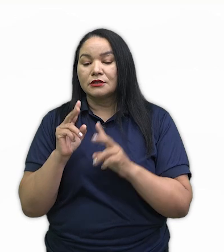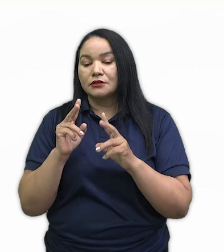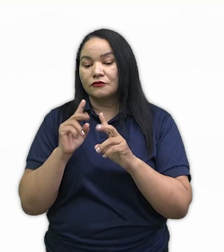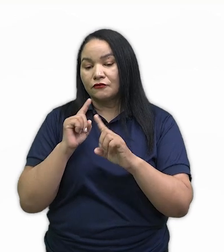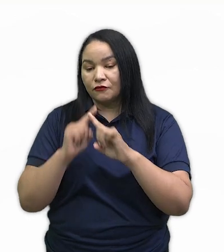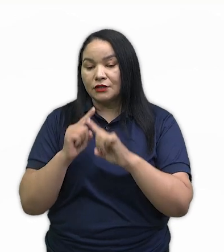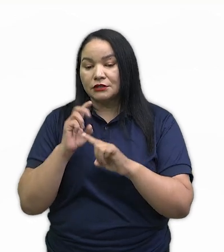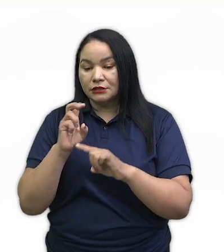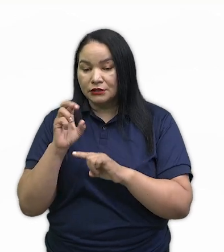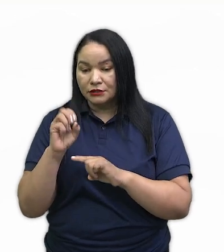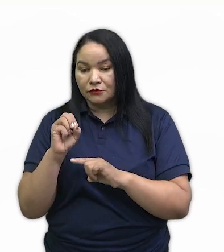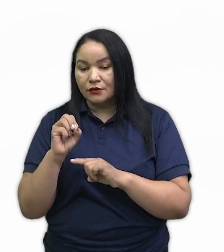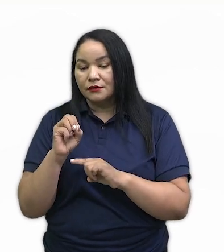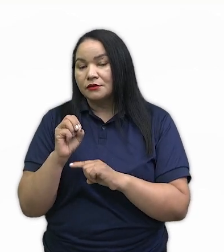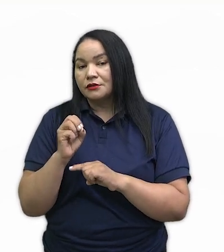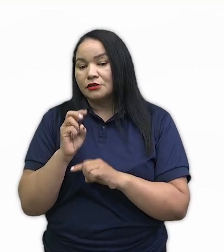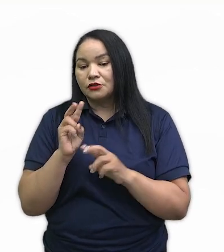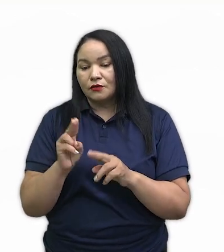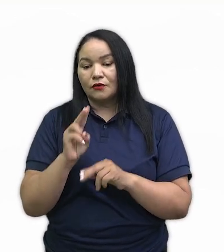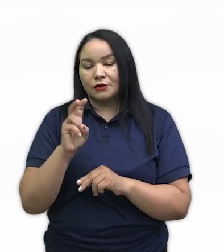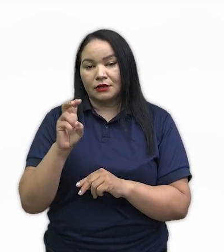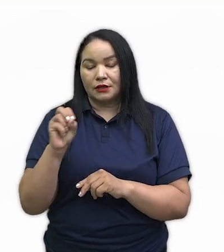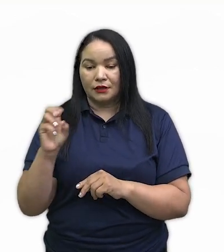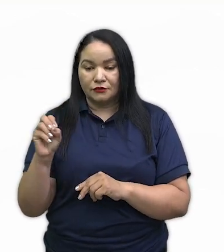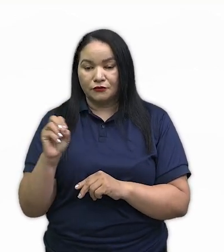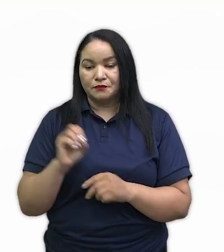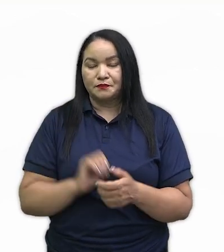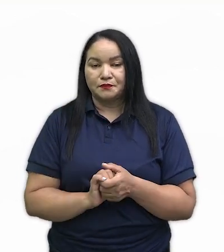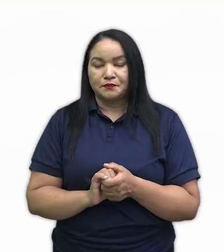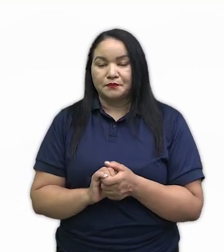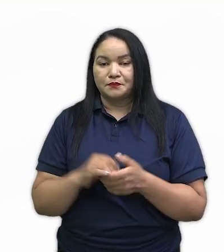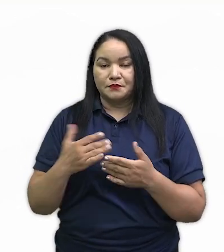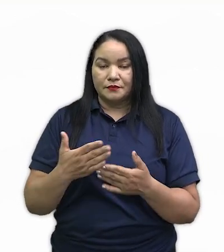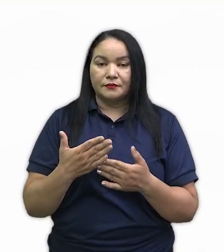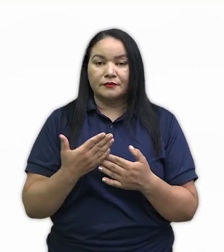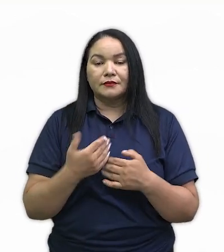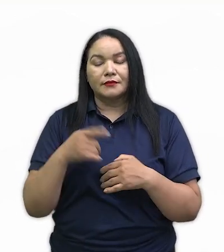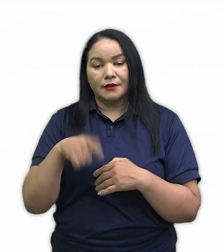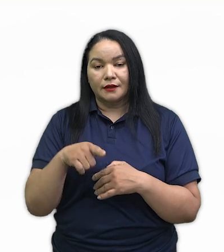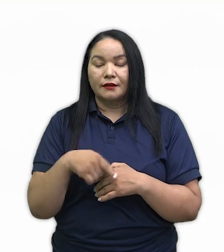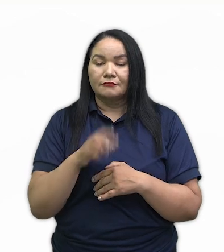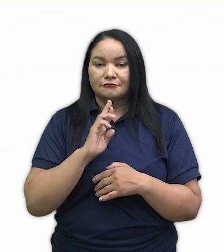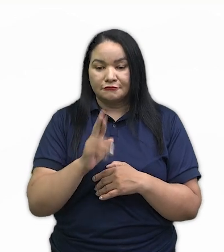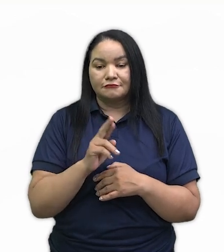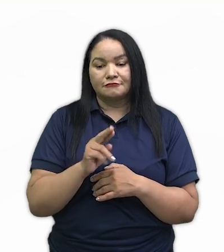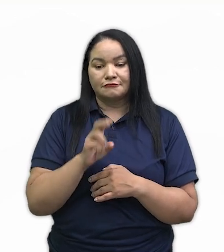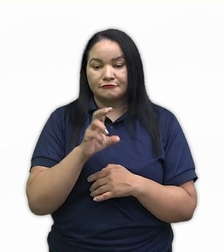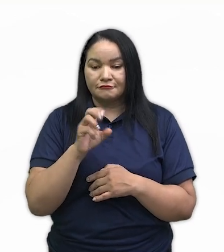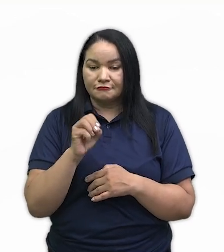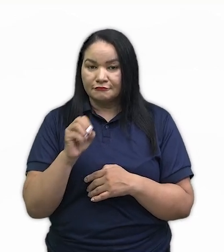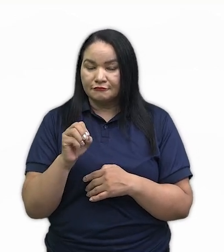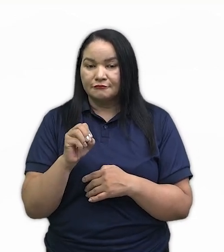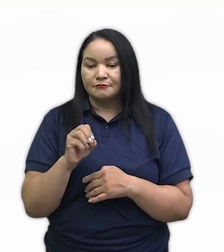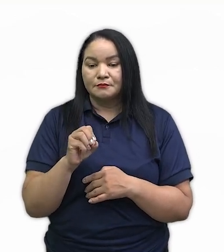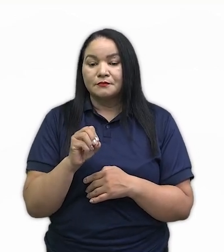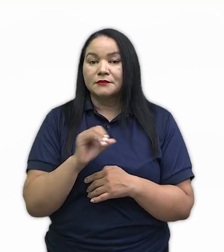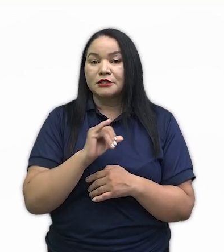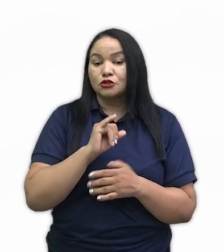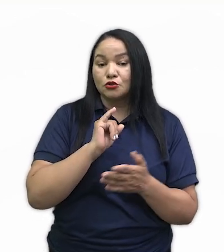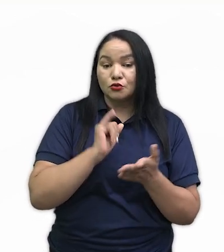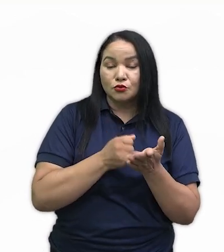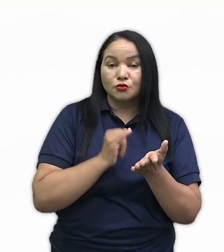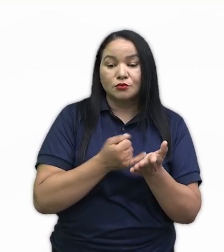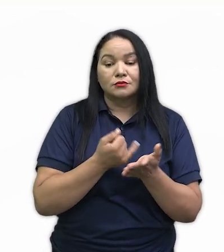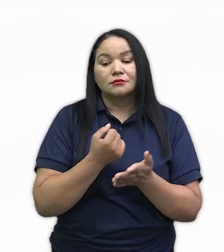100 vezes 5 é igual a 500. E é justamente essa a nossa resposta. O valor dos juros